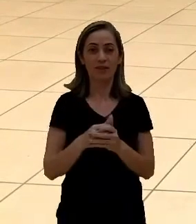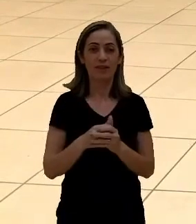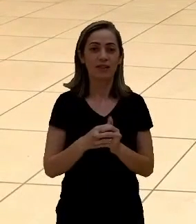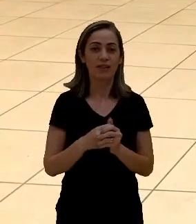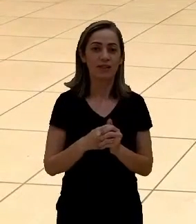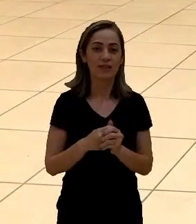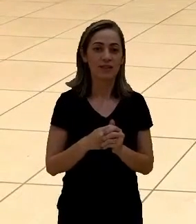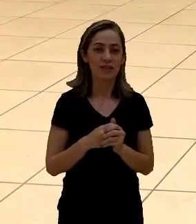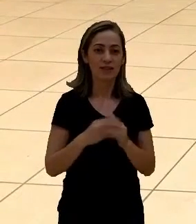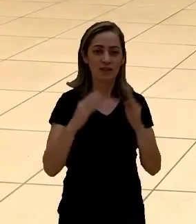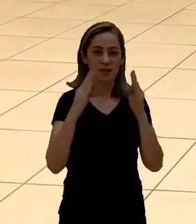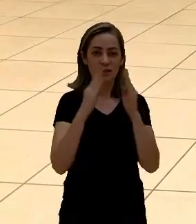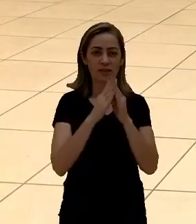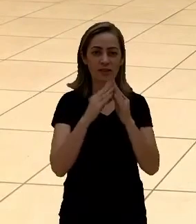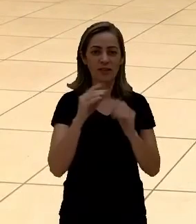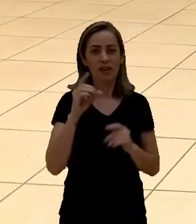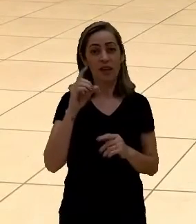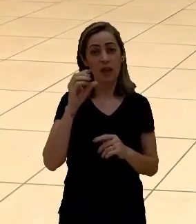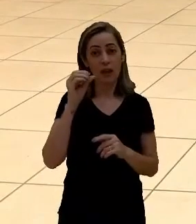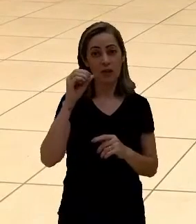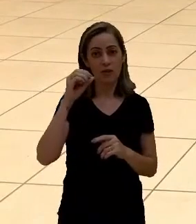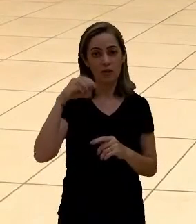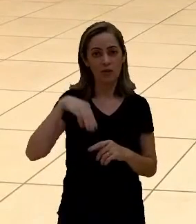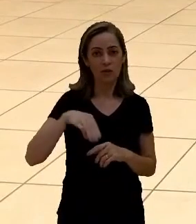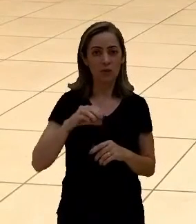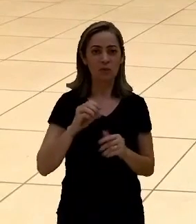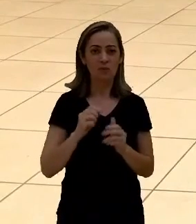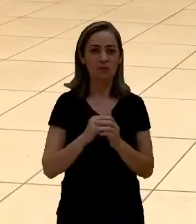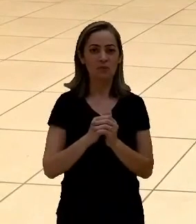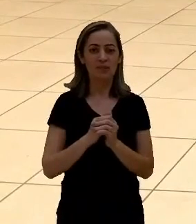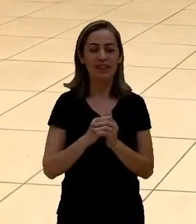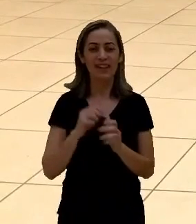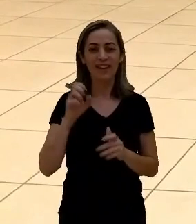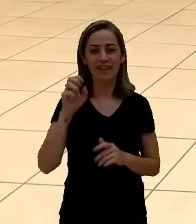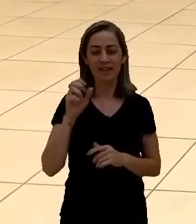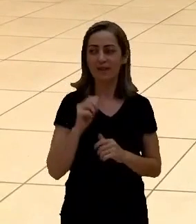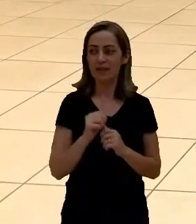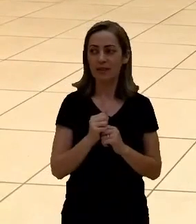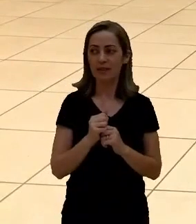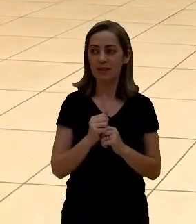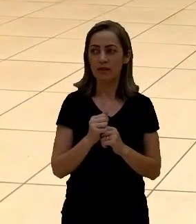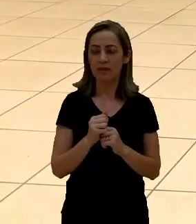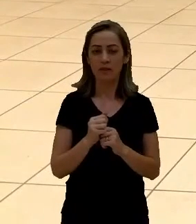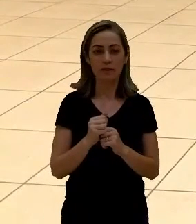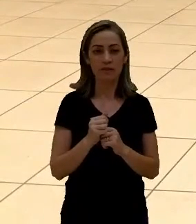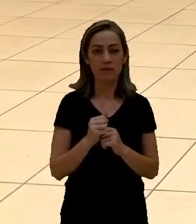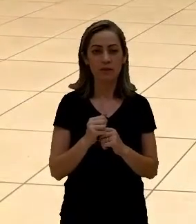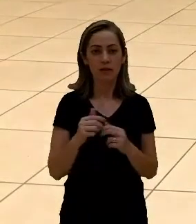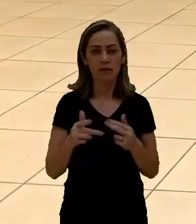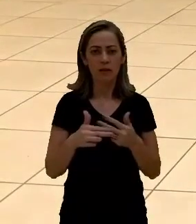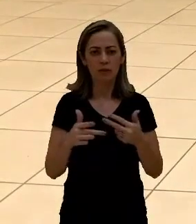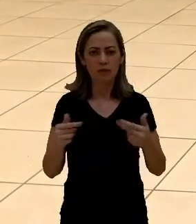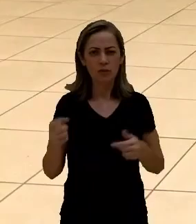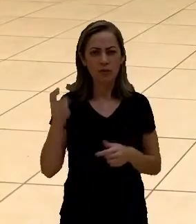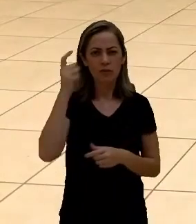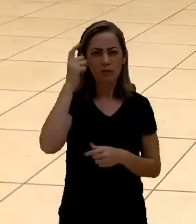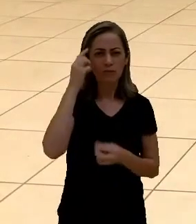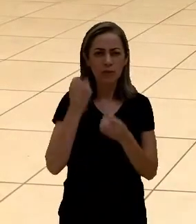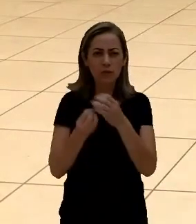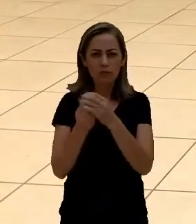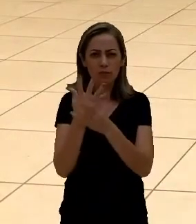vítima do covid dizia que há muitas criatividades selvagens E essas